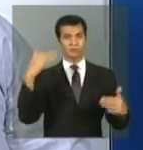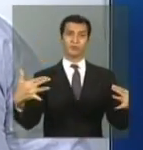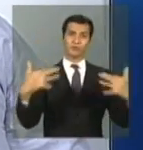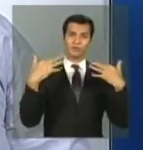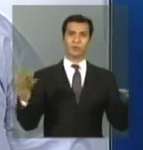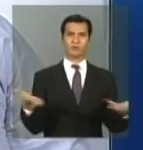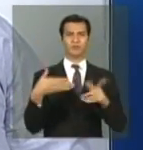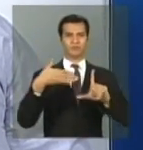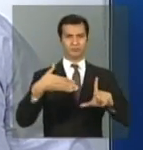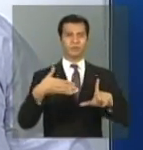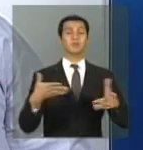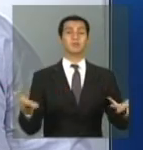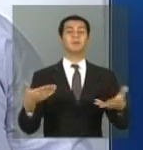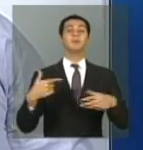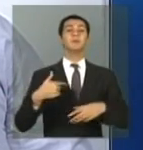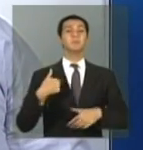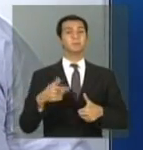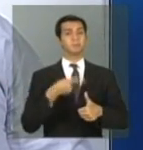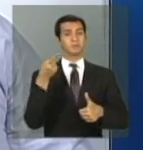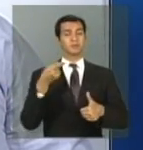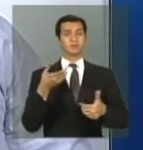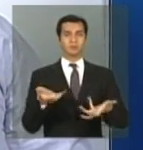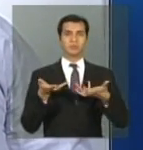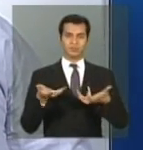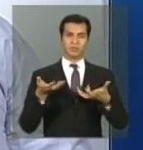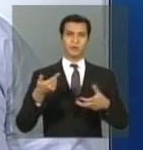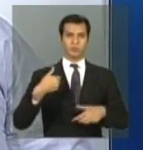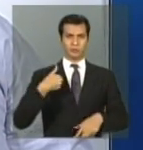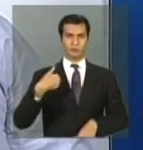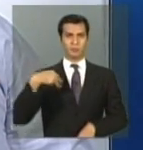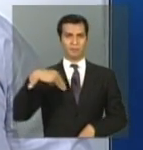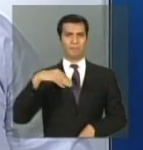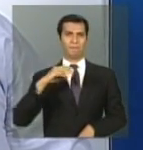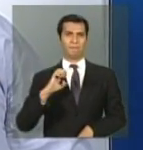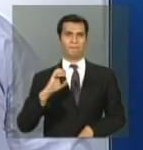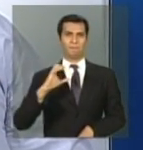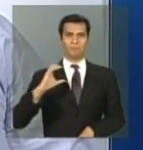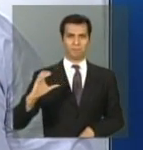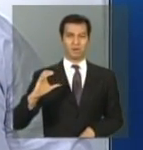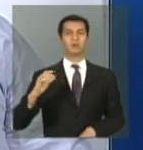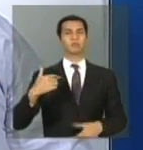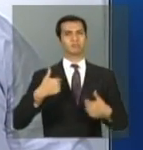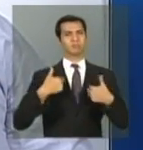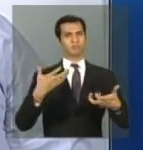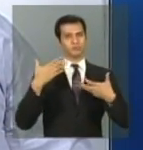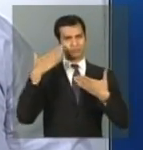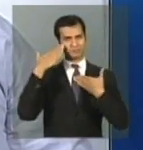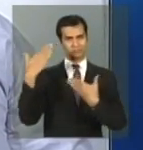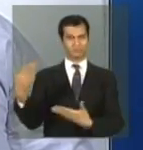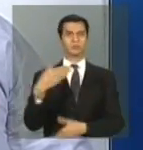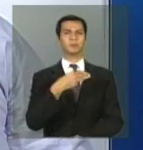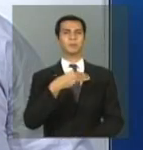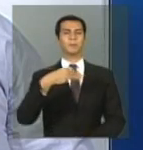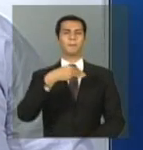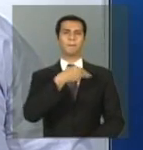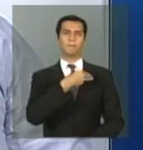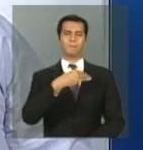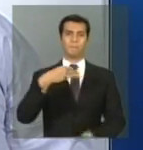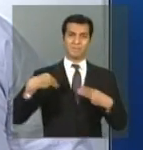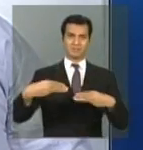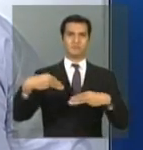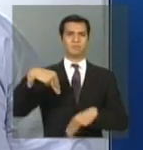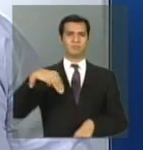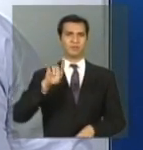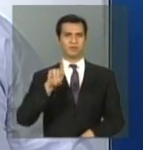programa. Eu quero, em primeiro lugar, em nome do Ministério da Educação, agradecer ao MDS pelo convite e à NBR pelo